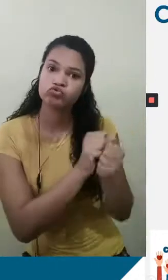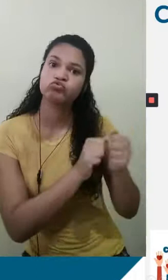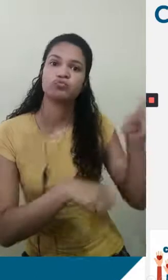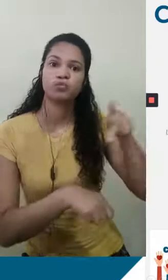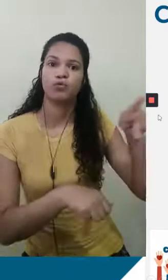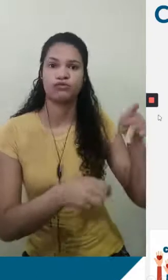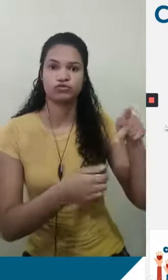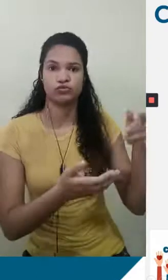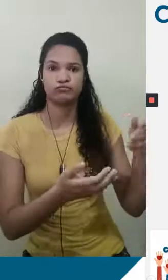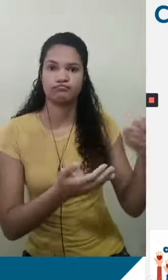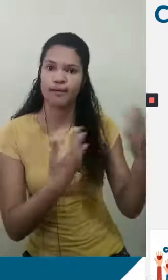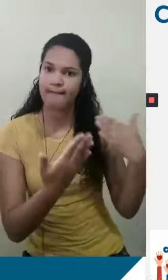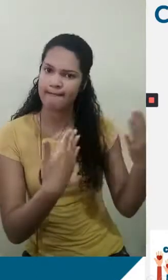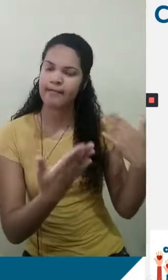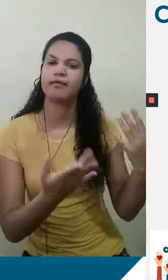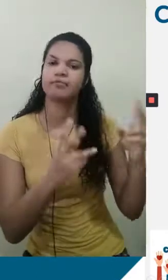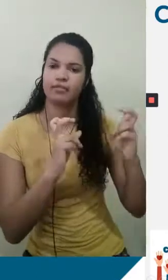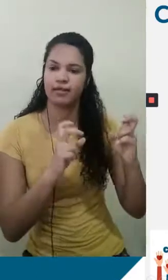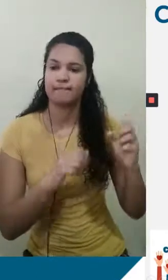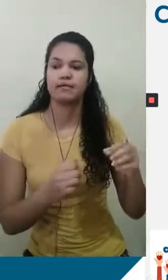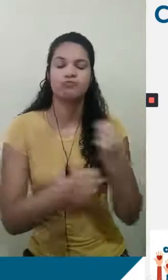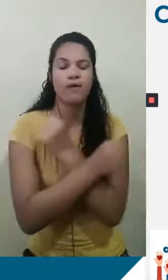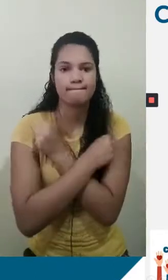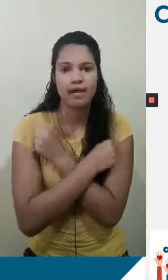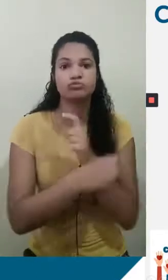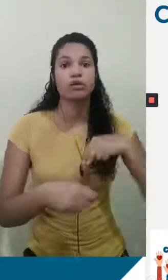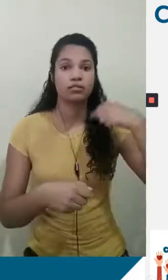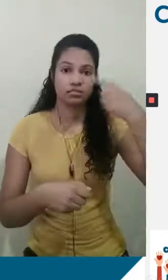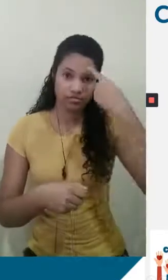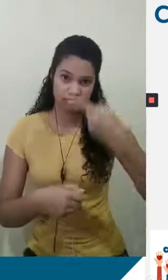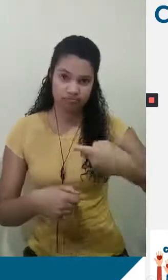membrana plasmática do nosso curso de Biologia do Pré-Vestibular